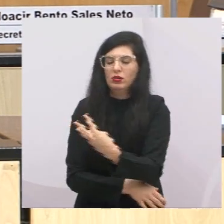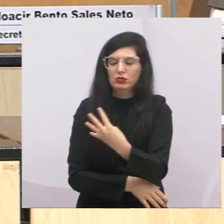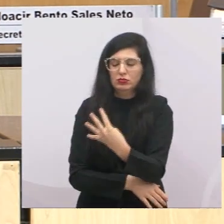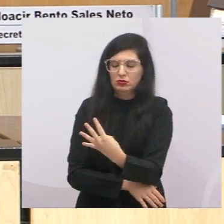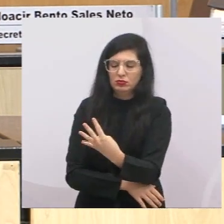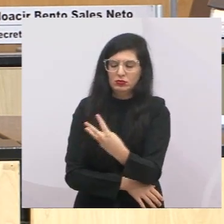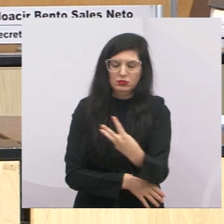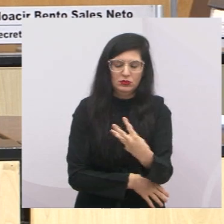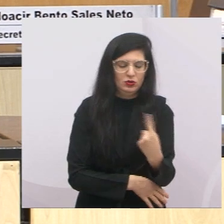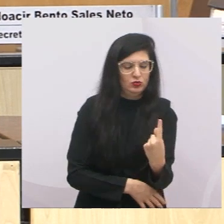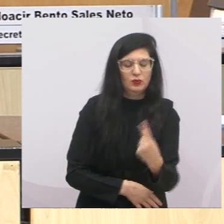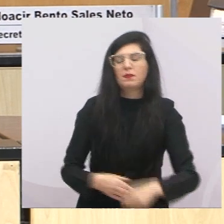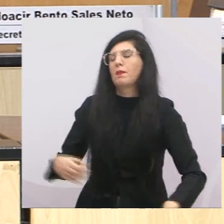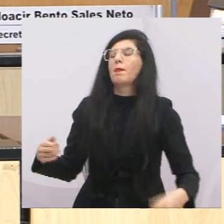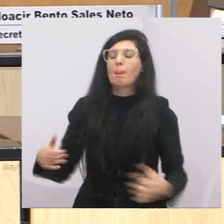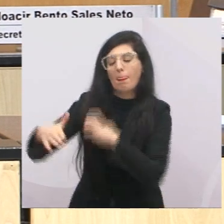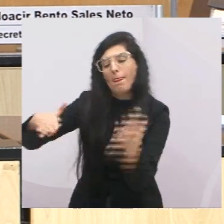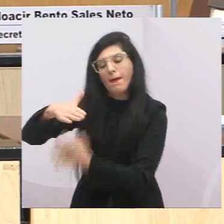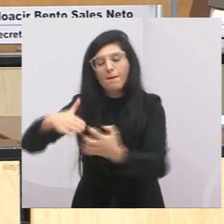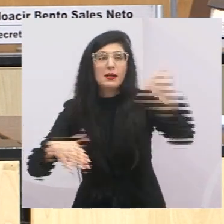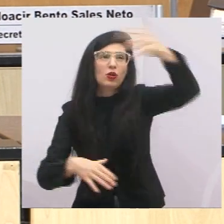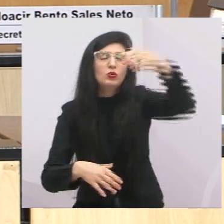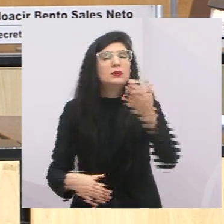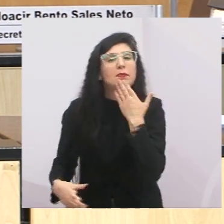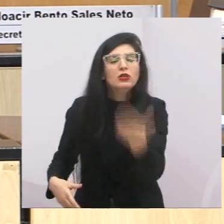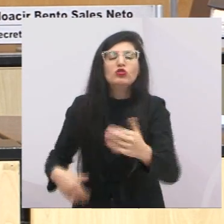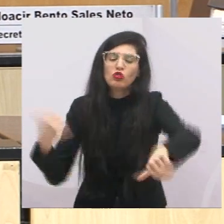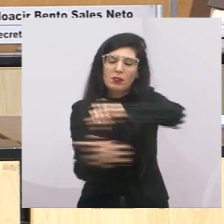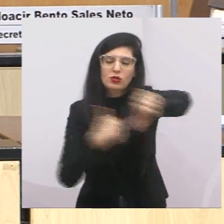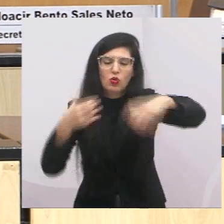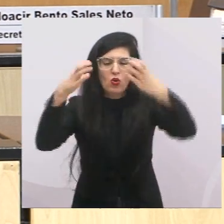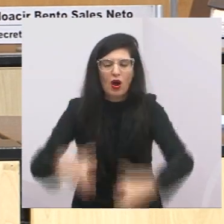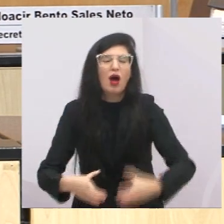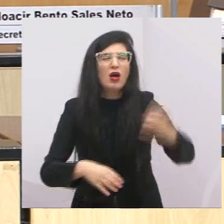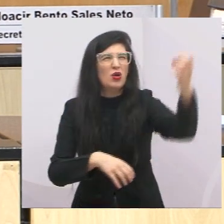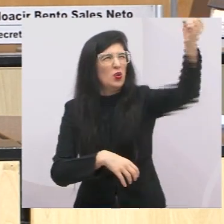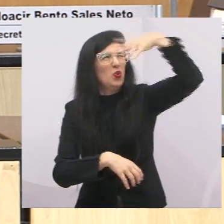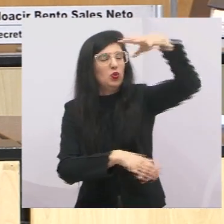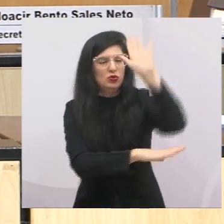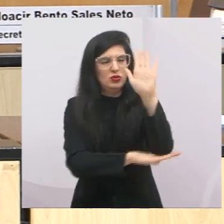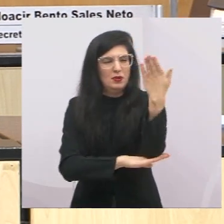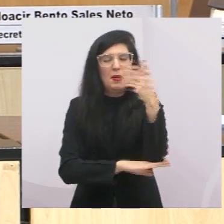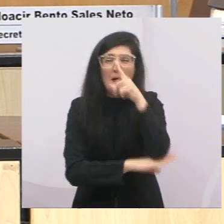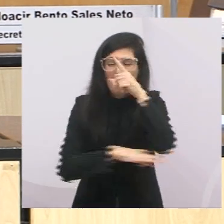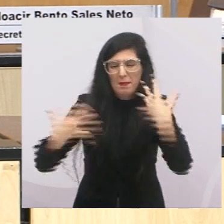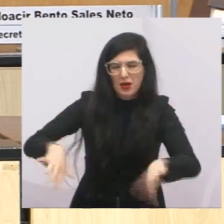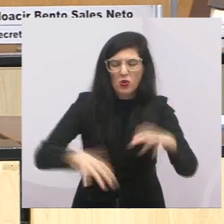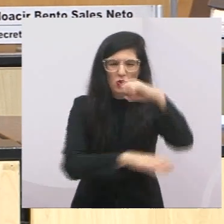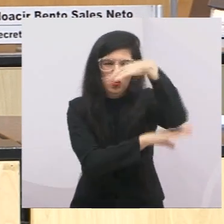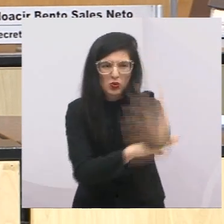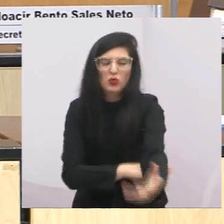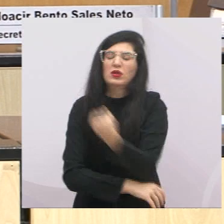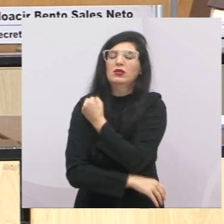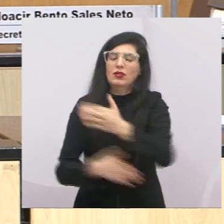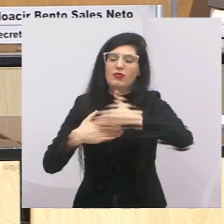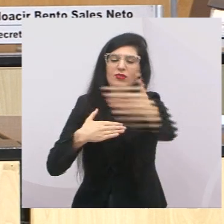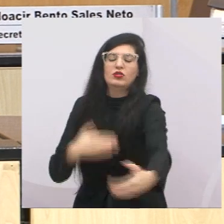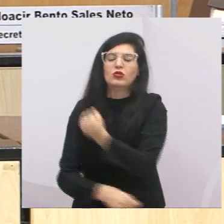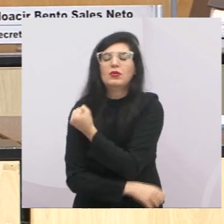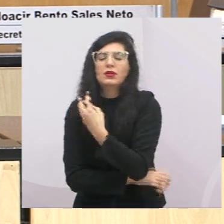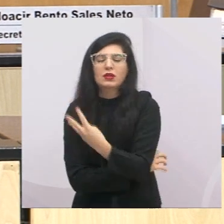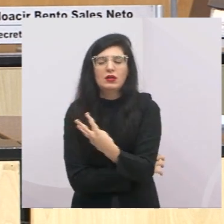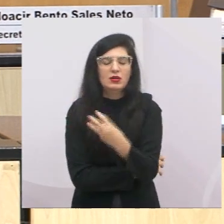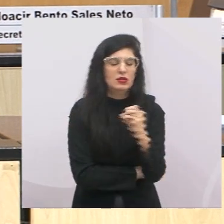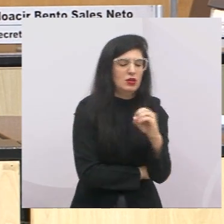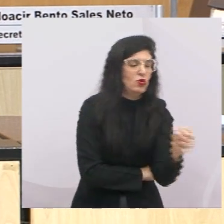EDP solicitando a substituição de poste de madeira que apresenta risco de queda na rua Chafique Mogames, em frente ao número 308, no bairro